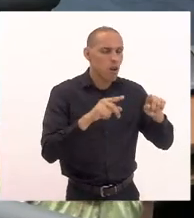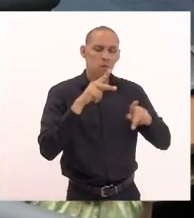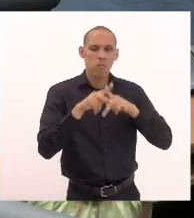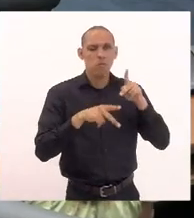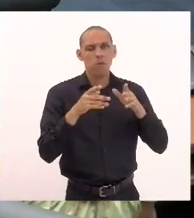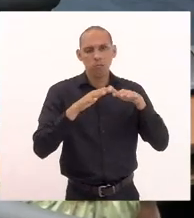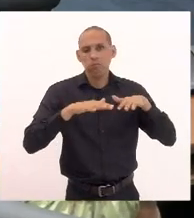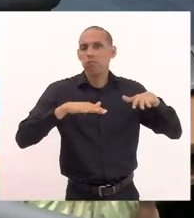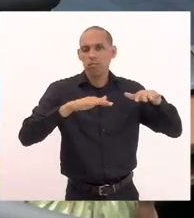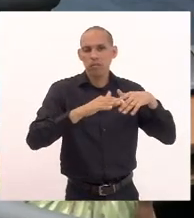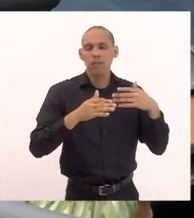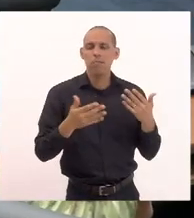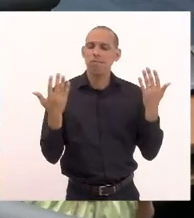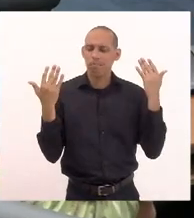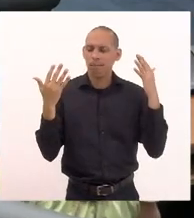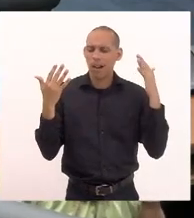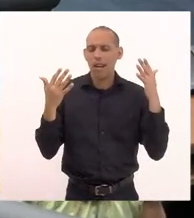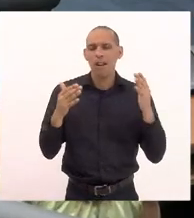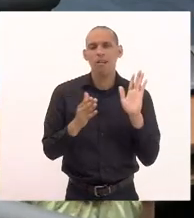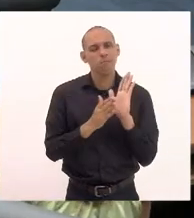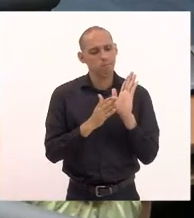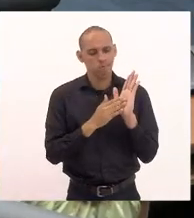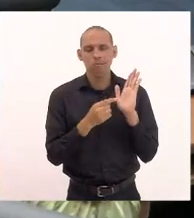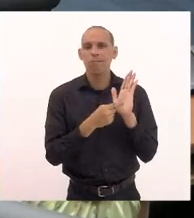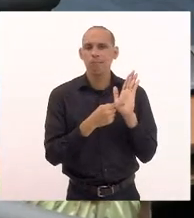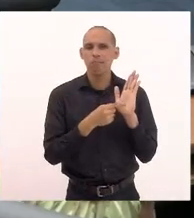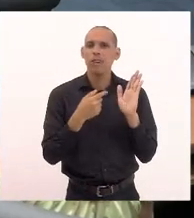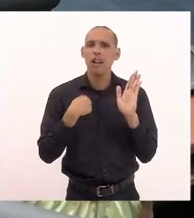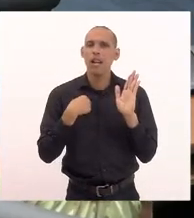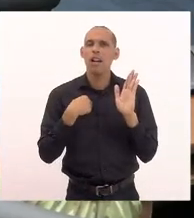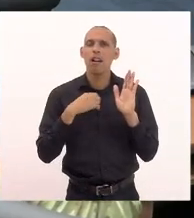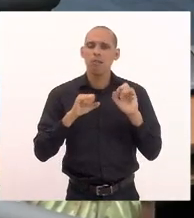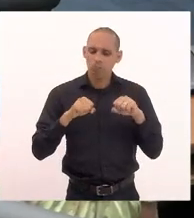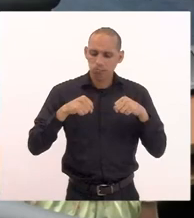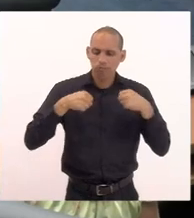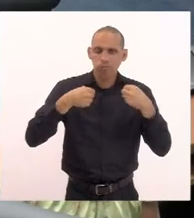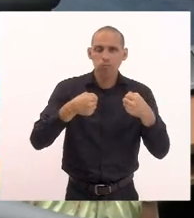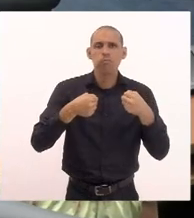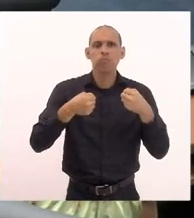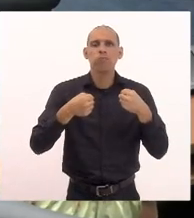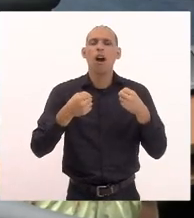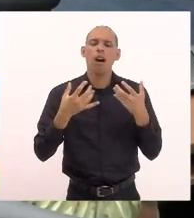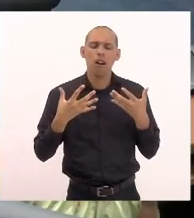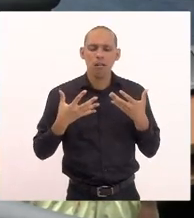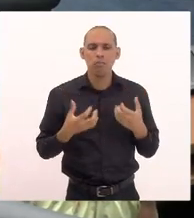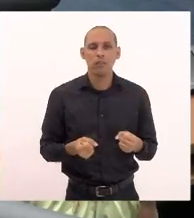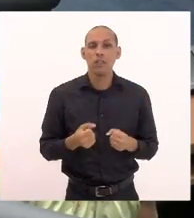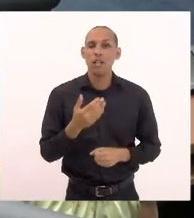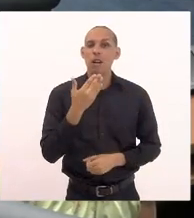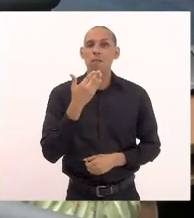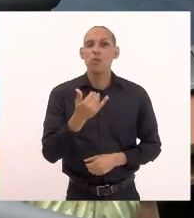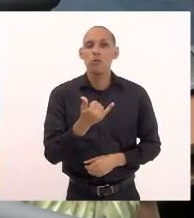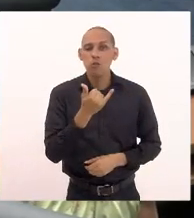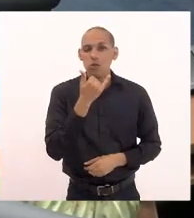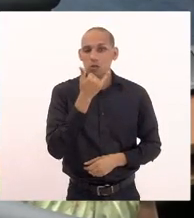Então, parabéns pela proposição, reitero o parecer extremamente favorável, peço desculpas pela ausência em